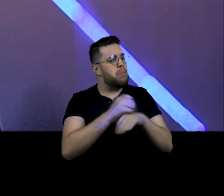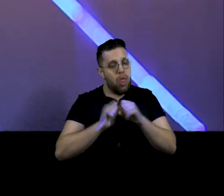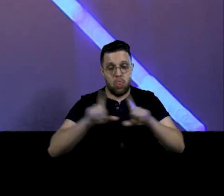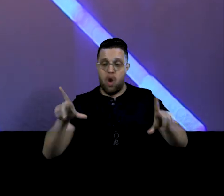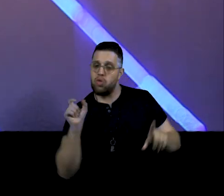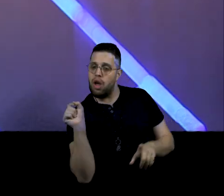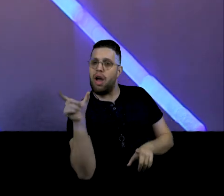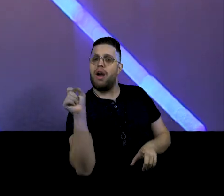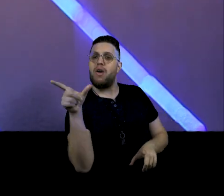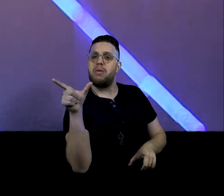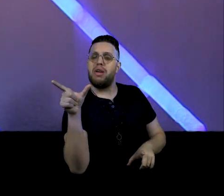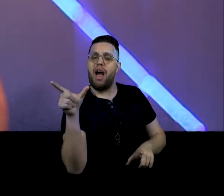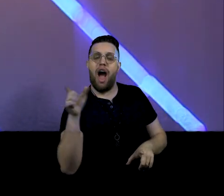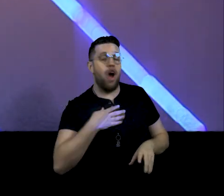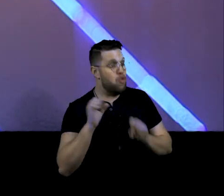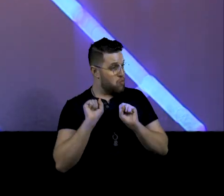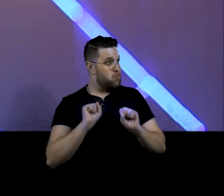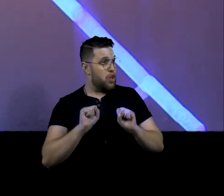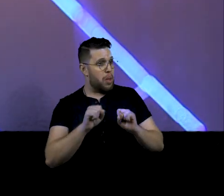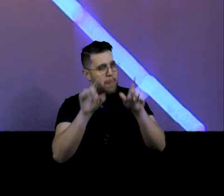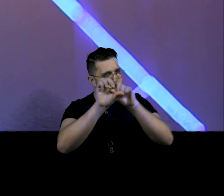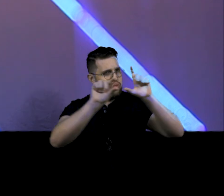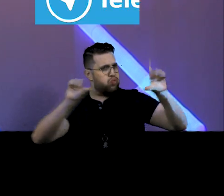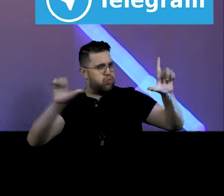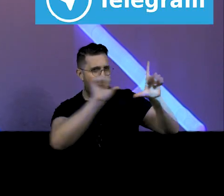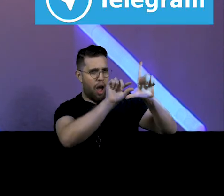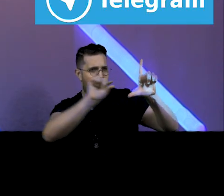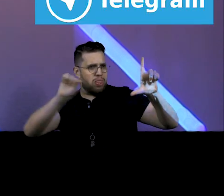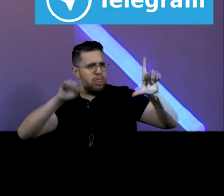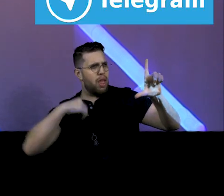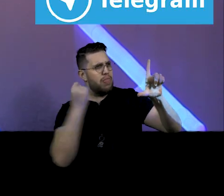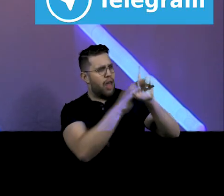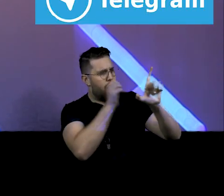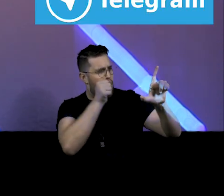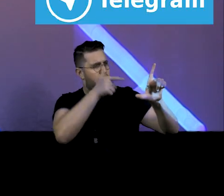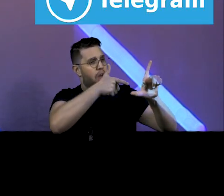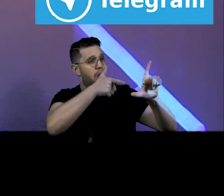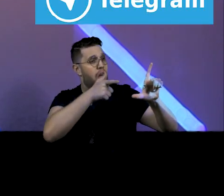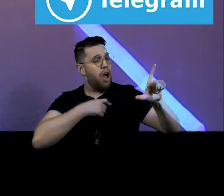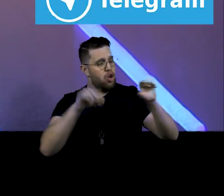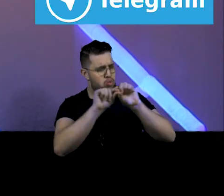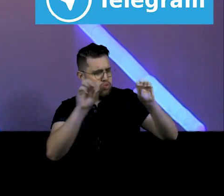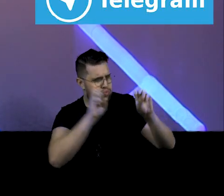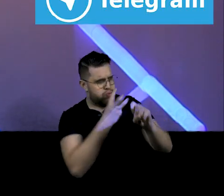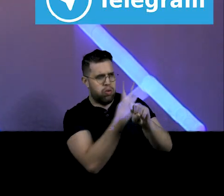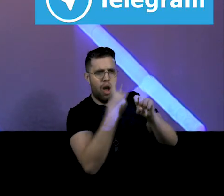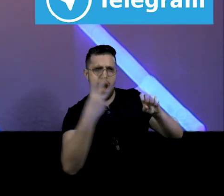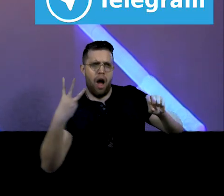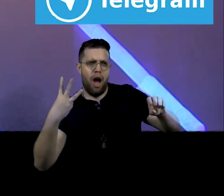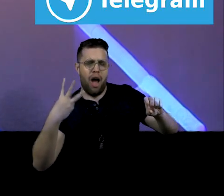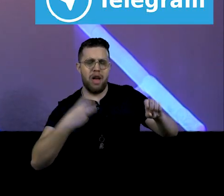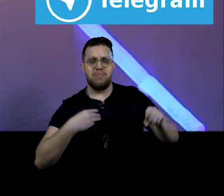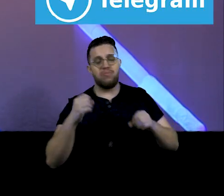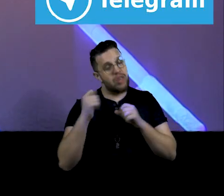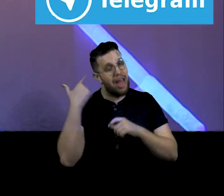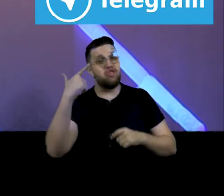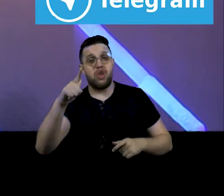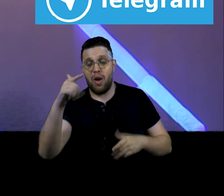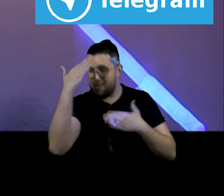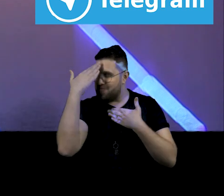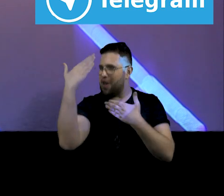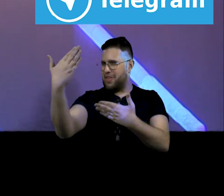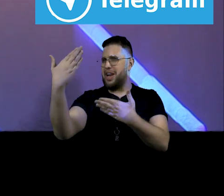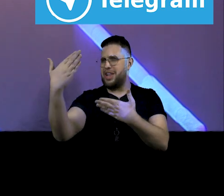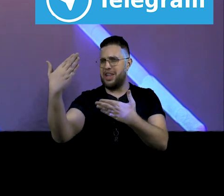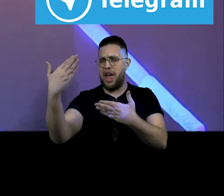do Instagram e do Facebook. A Igreja Central está também presente no Telegram, um novo meio de comunicação. E se você deseja